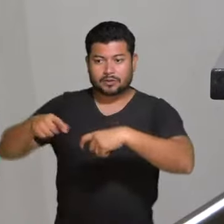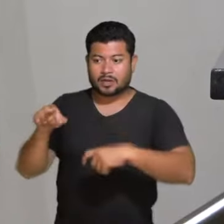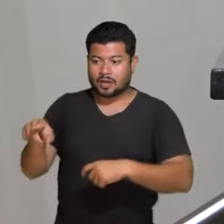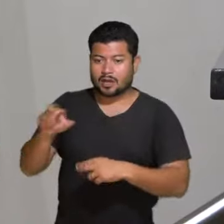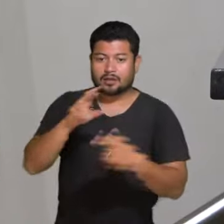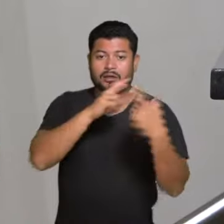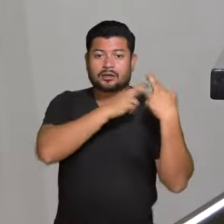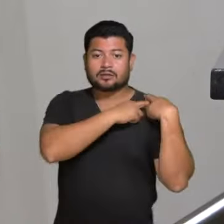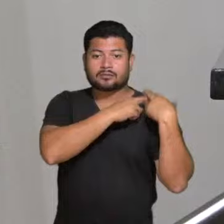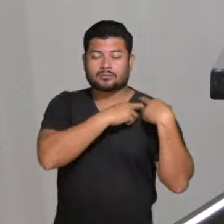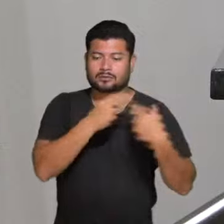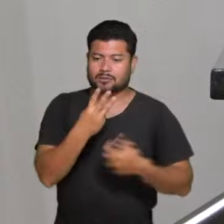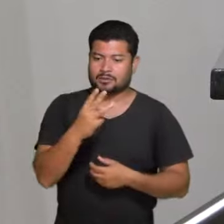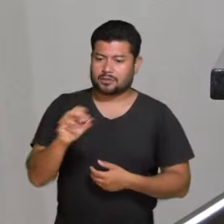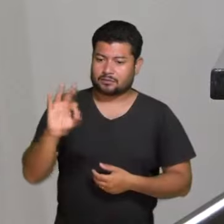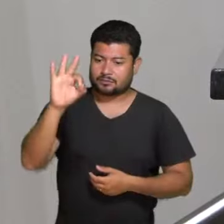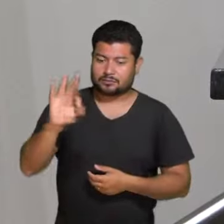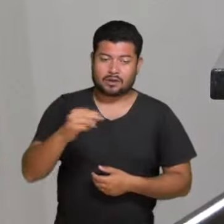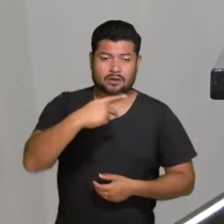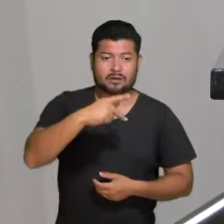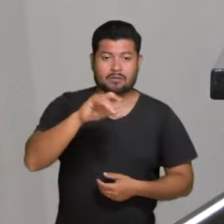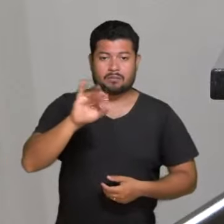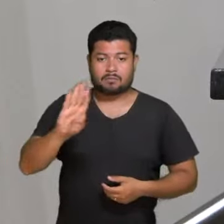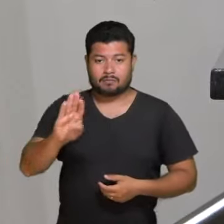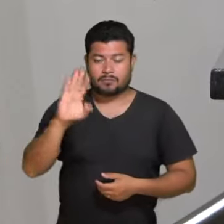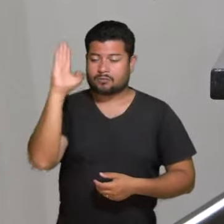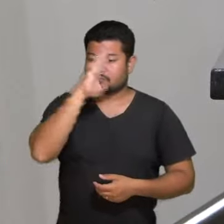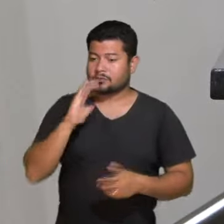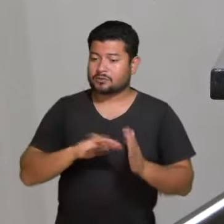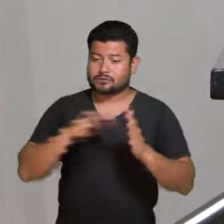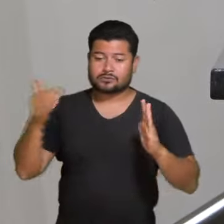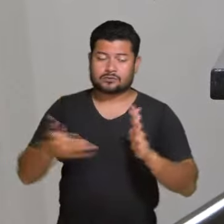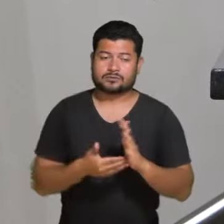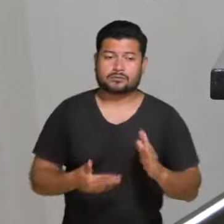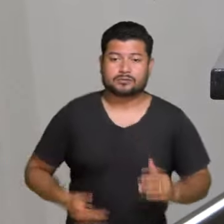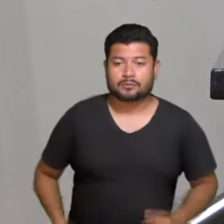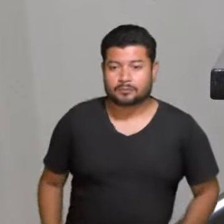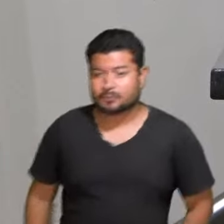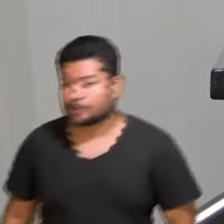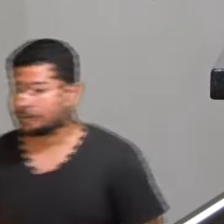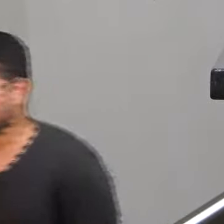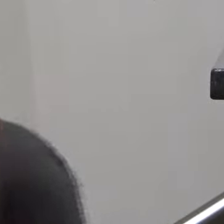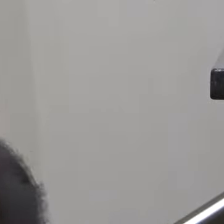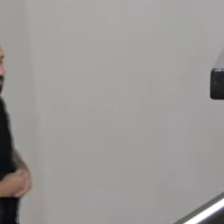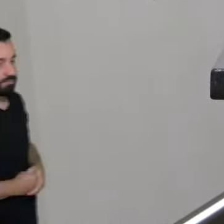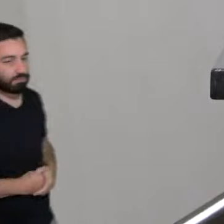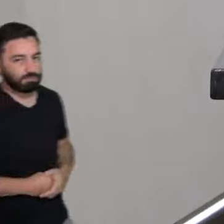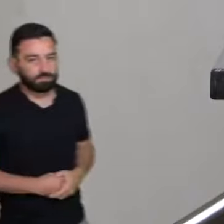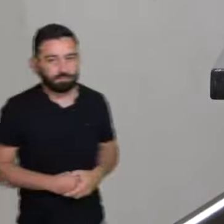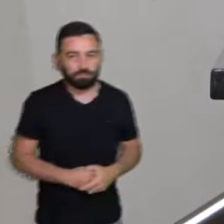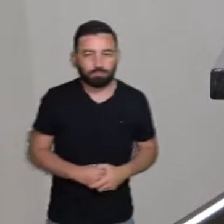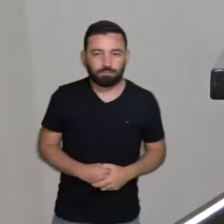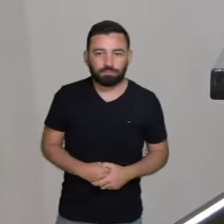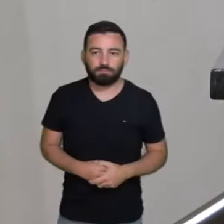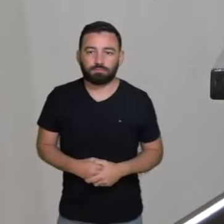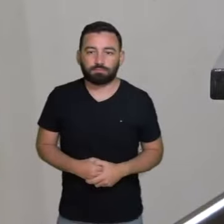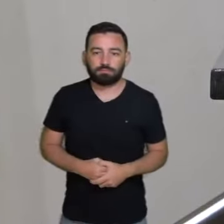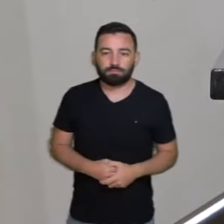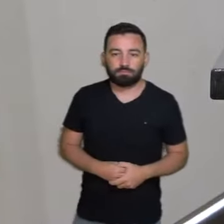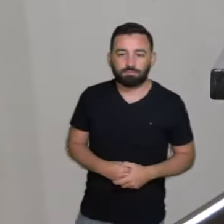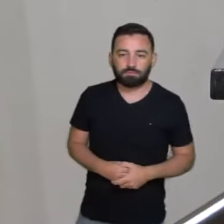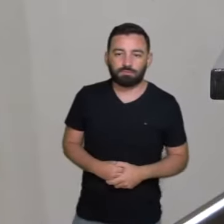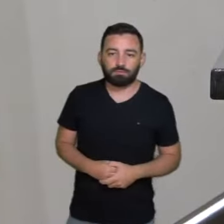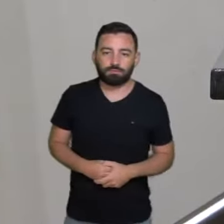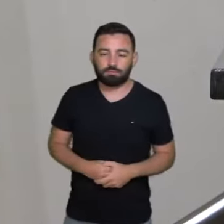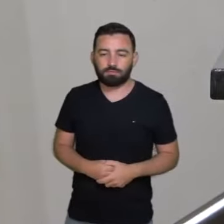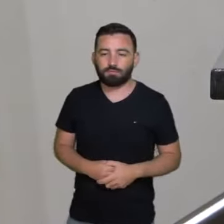PIB brasileiro. Mais de 30% dos empregos do Brasil são gerados pelo nosso agro. Mais